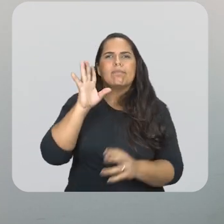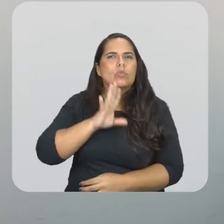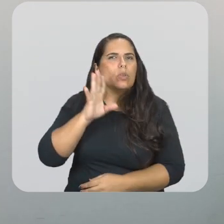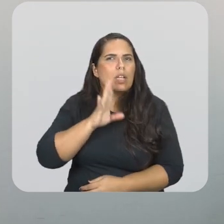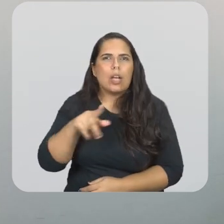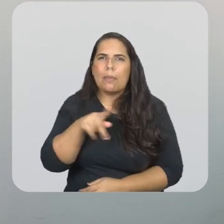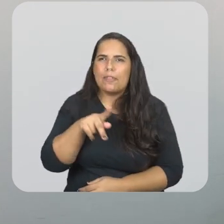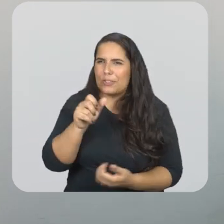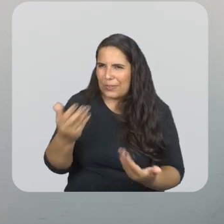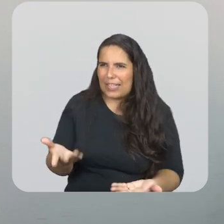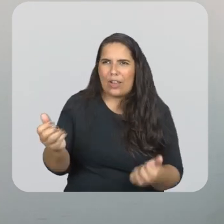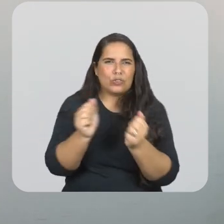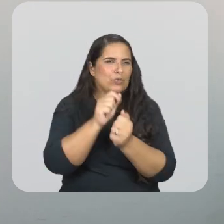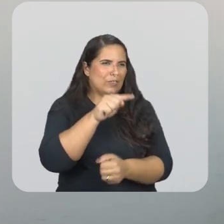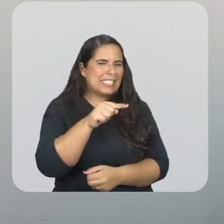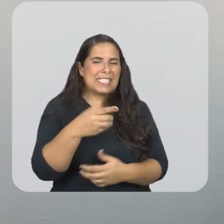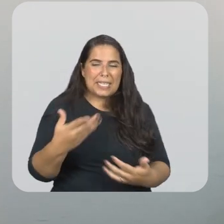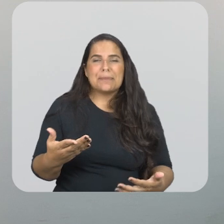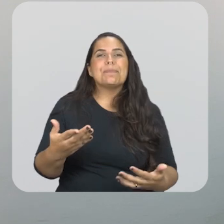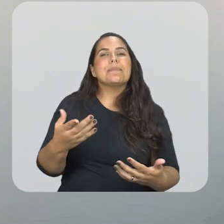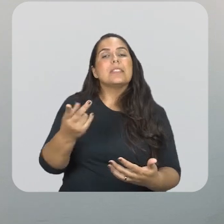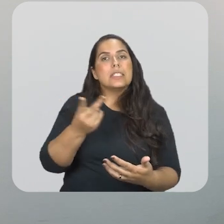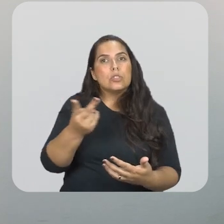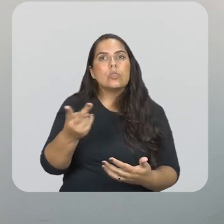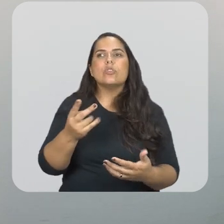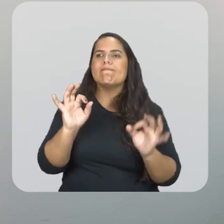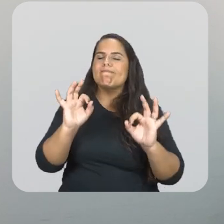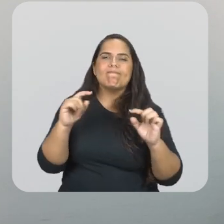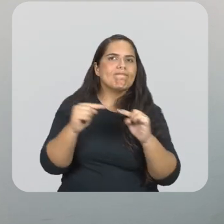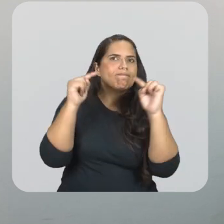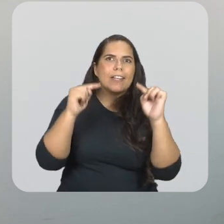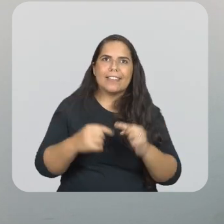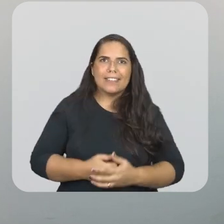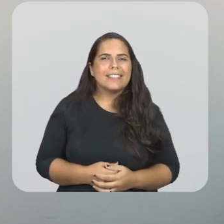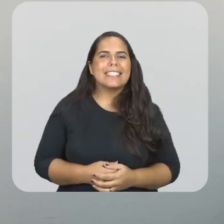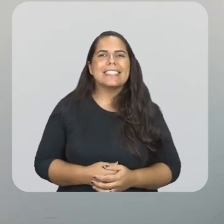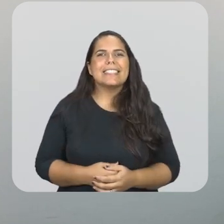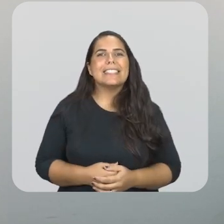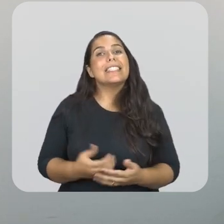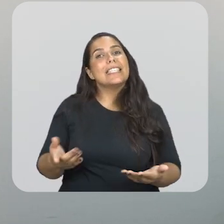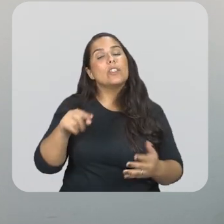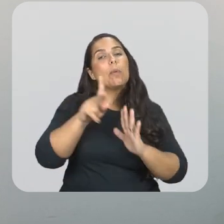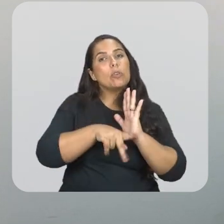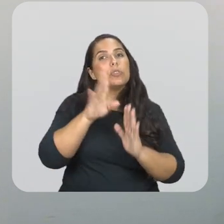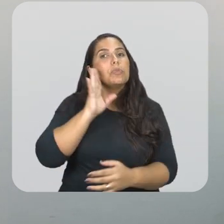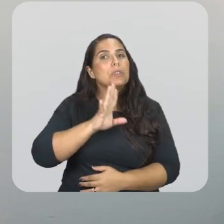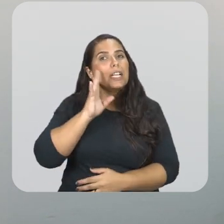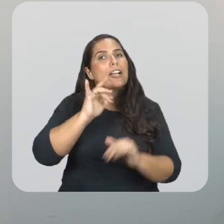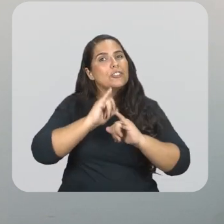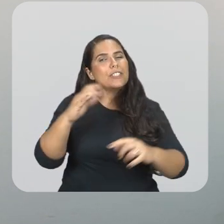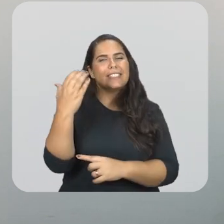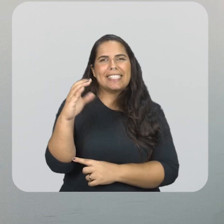tão legal da professora Aline, né, que agora está com você, então acho que vocês deram um match certo. E esse é um projeto muito